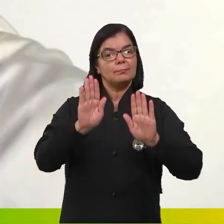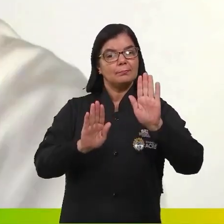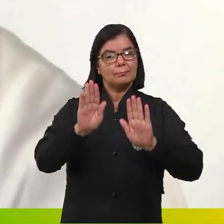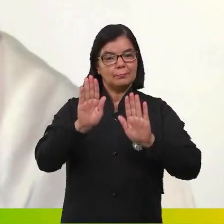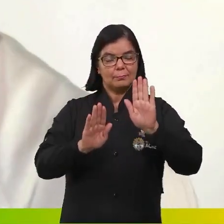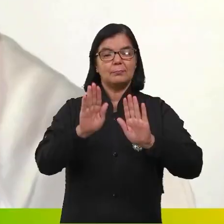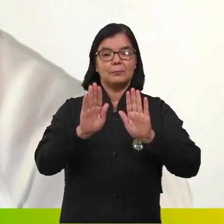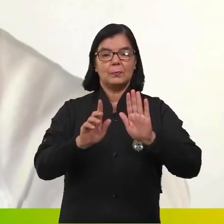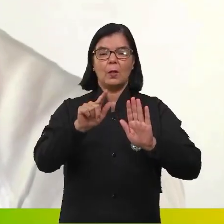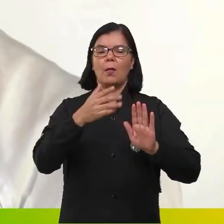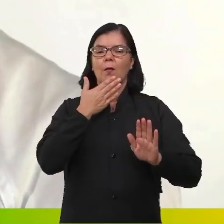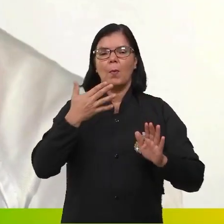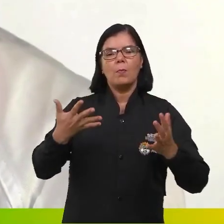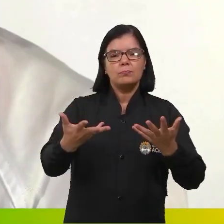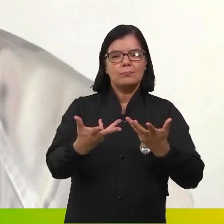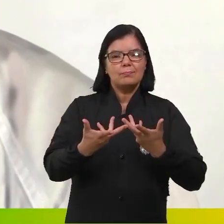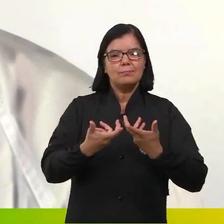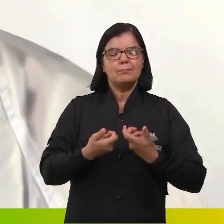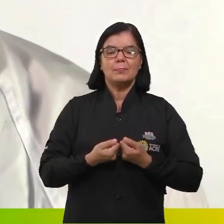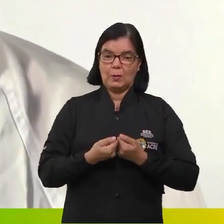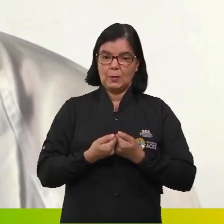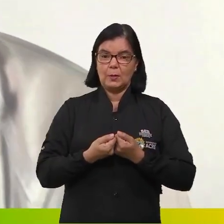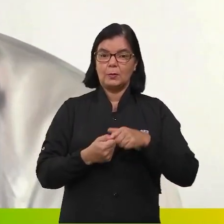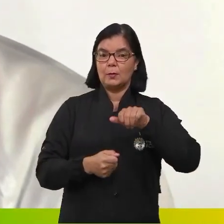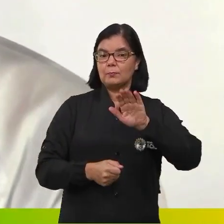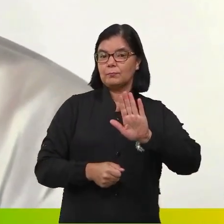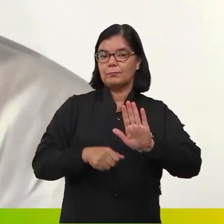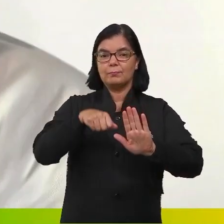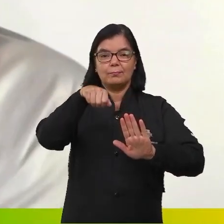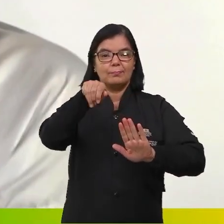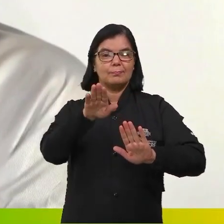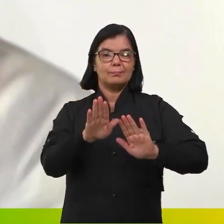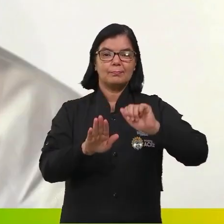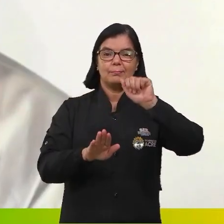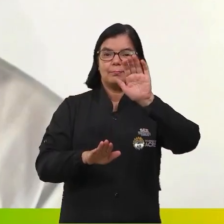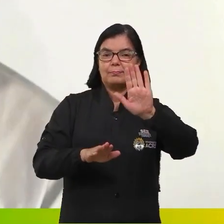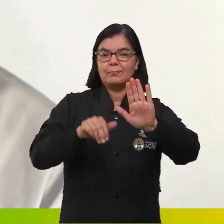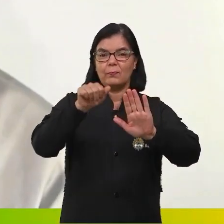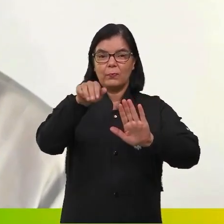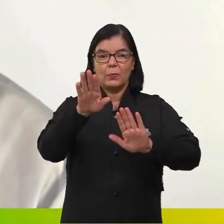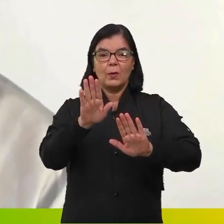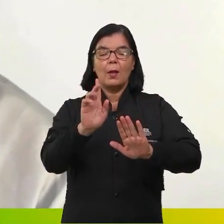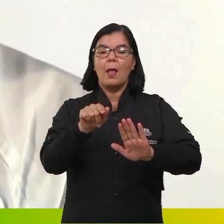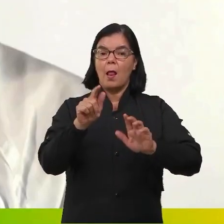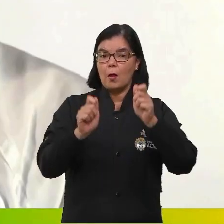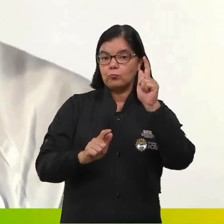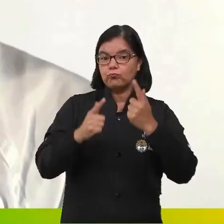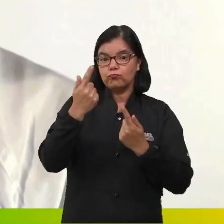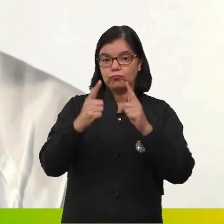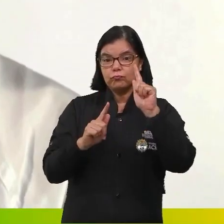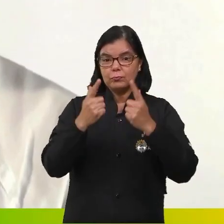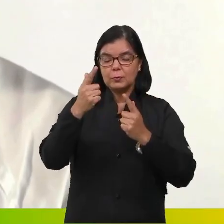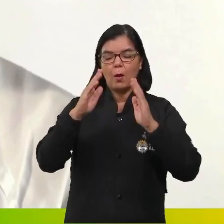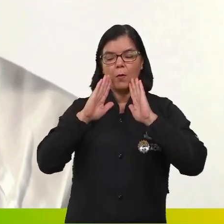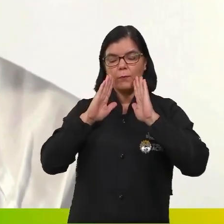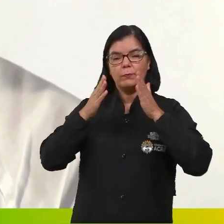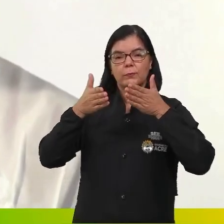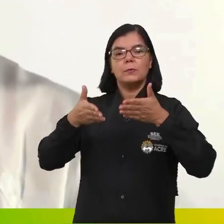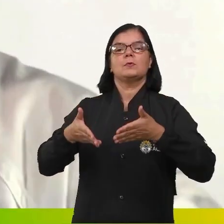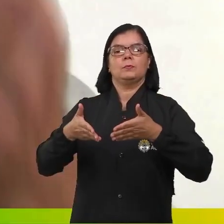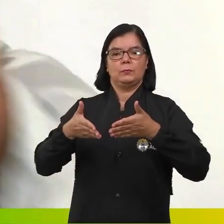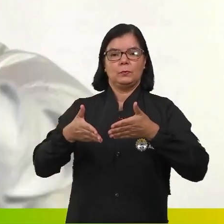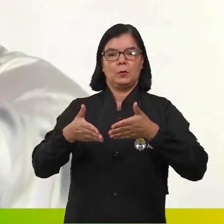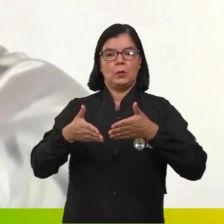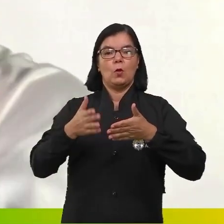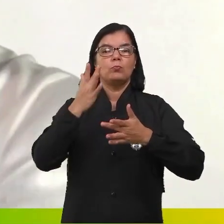um aprimoramento da mímica. Ela é o gesto especificamente voltado para